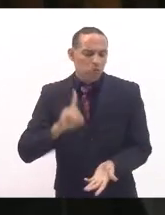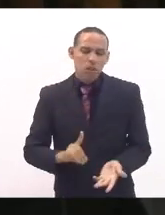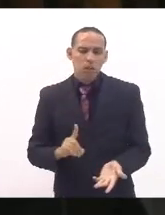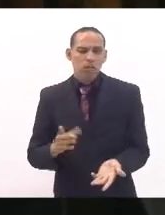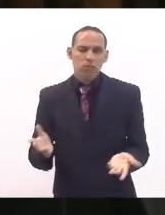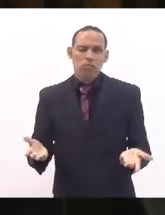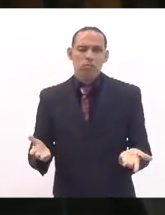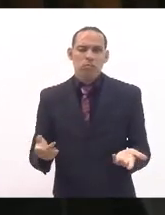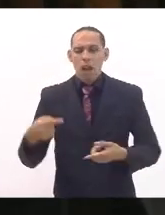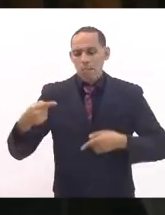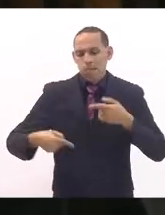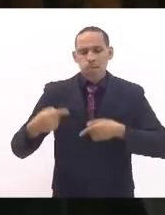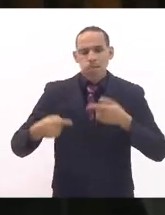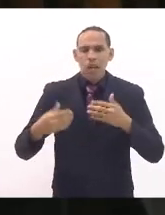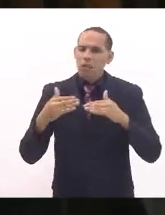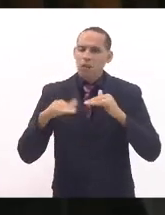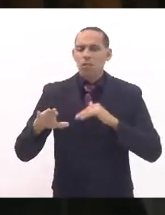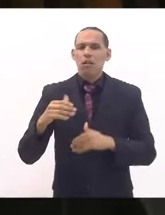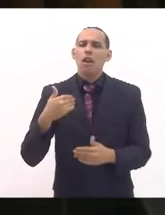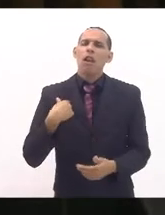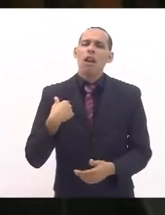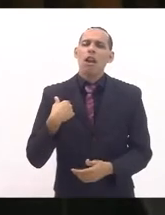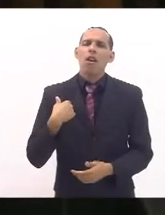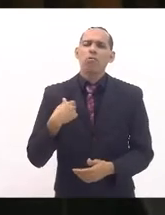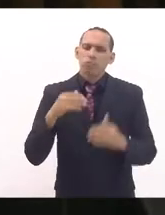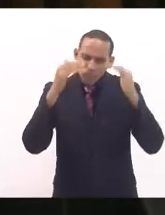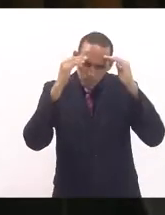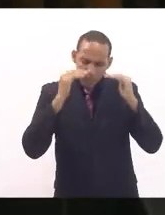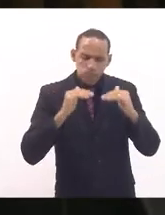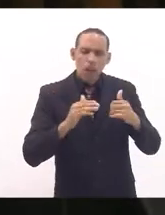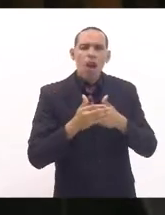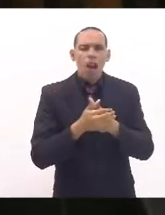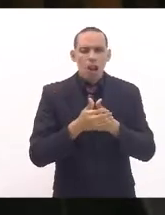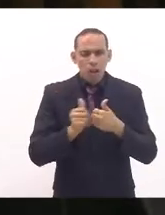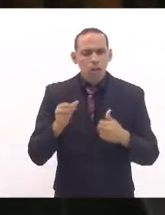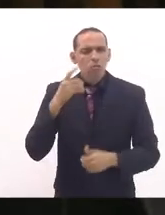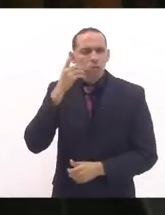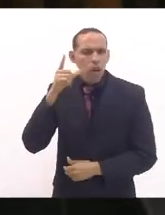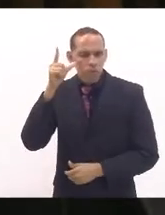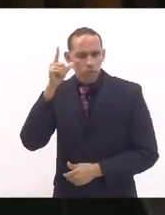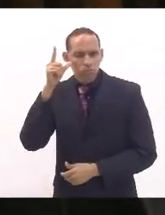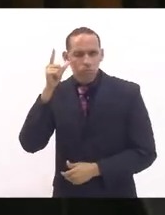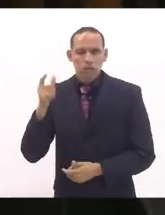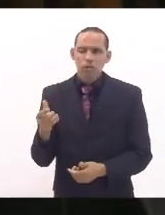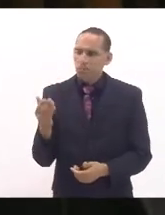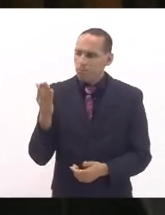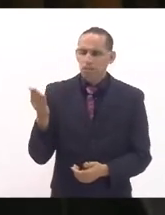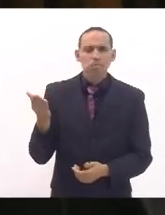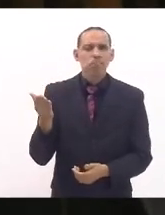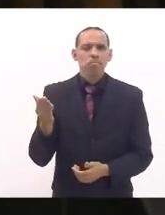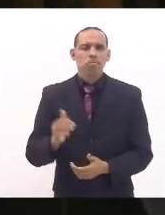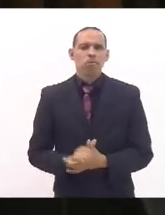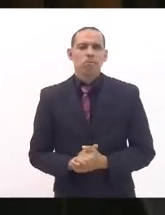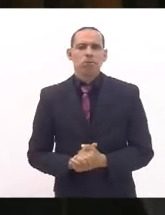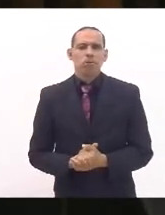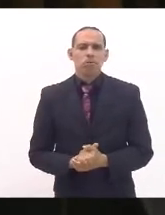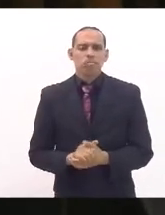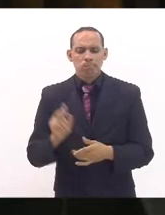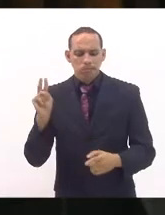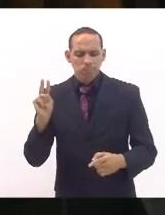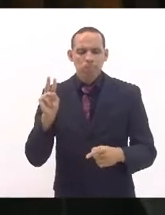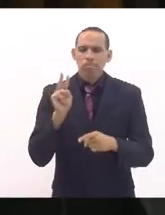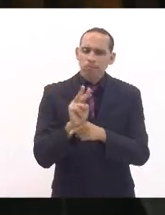discute. Tenho muito respeito e carinho no campo pessoal à deputada Lucinha, uma das deputadas que mais faz a defesa